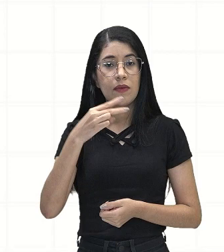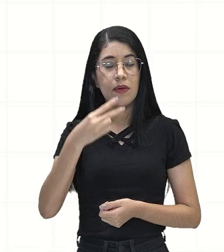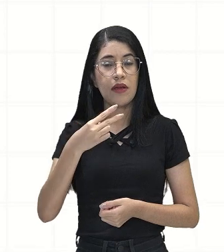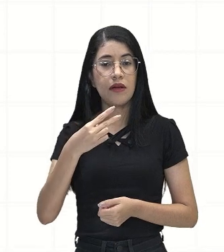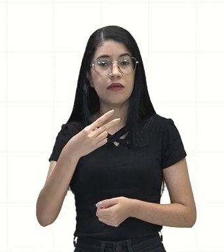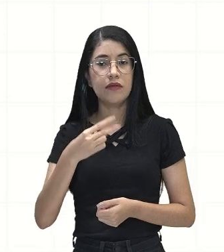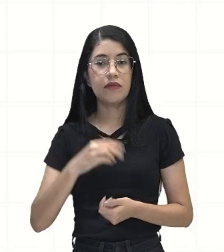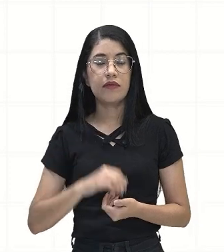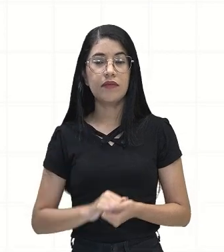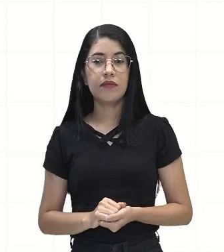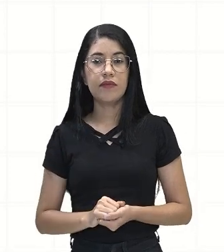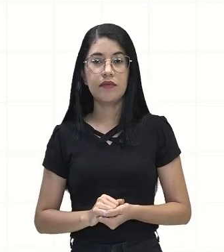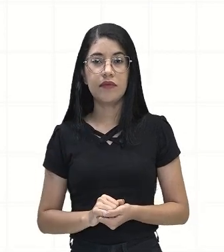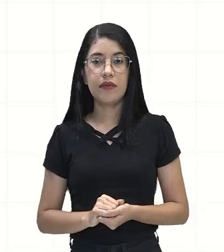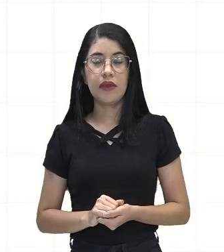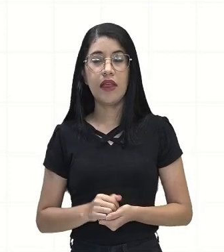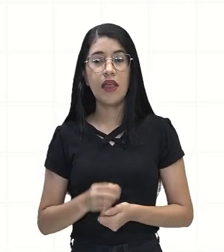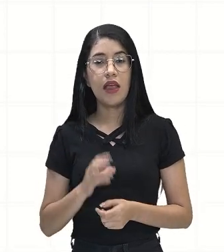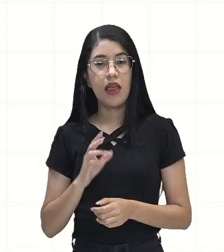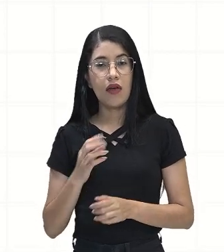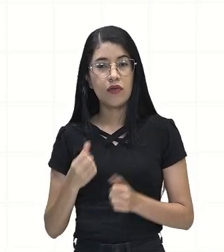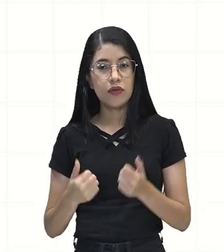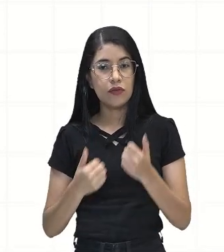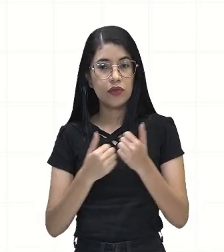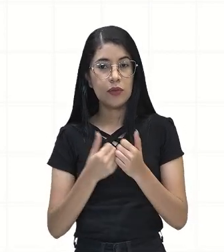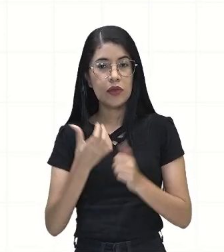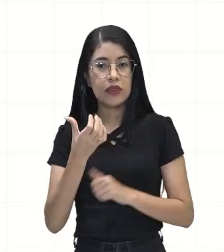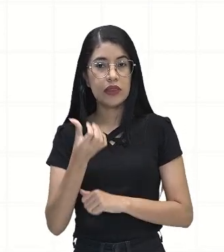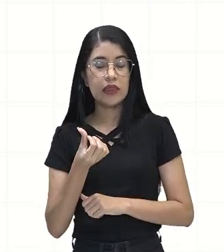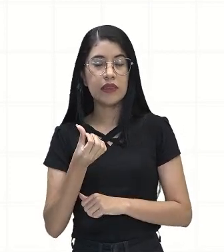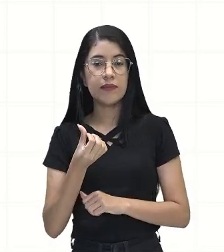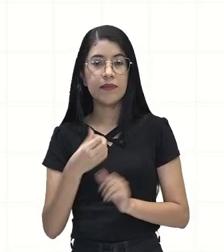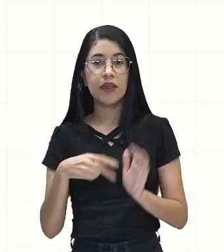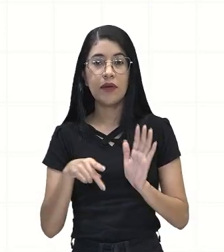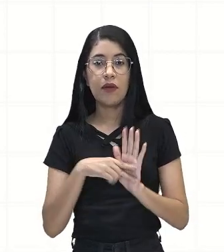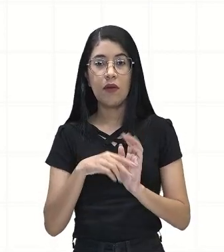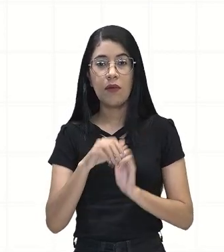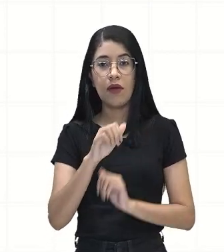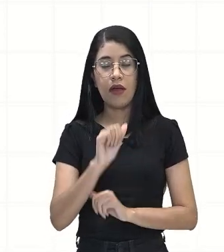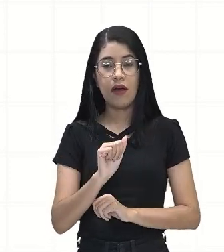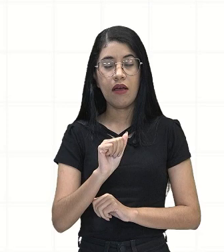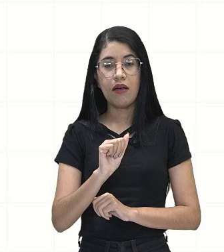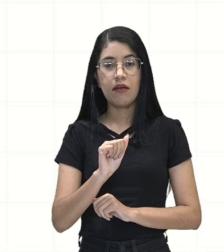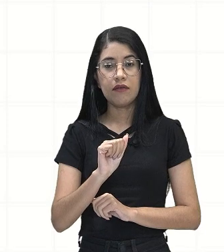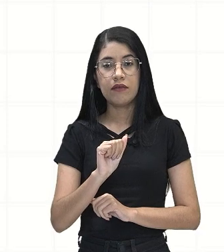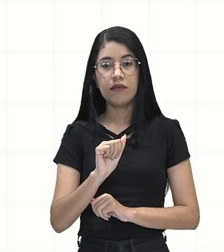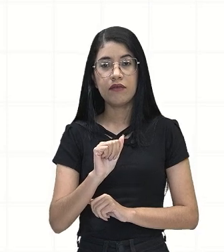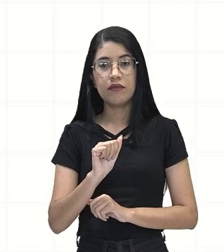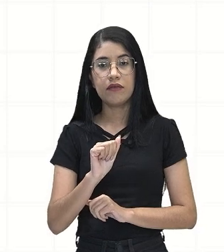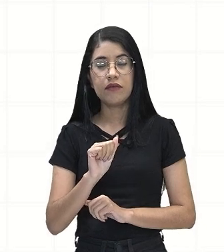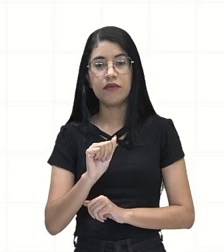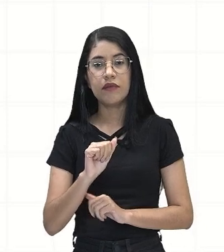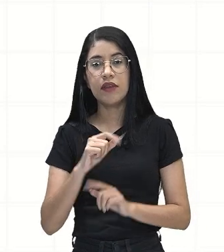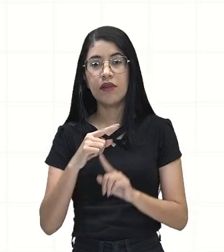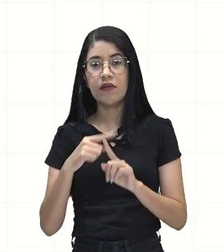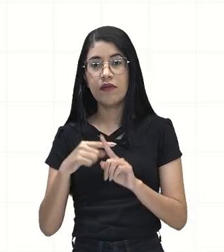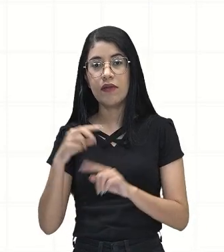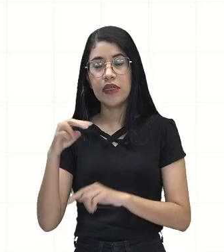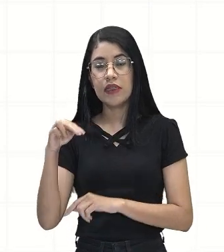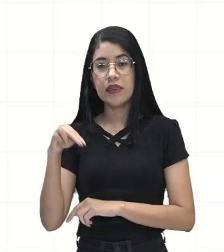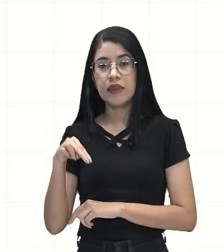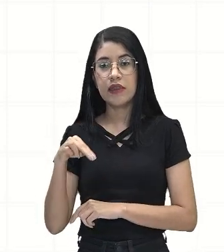está fazendo o papel do C aqui é o 6, vai ser igual ao produto da hipotenusa, né? Que é o